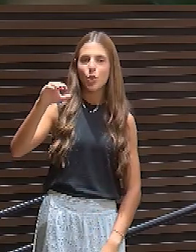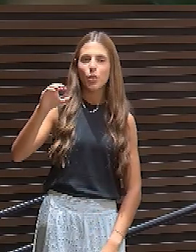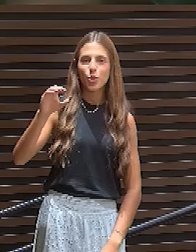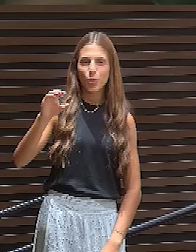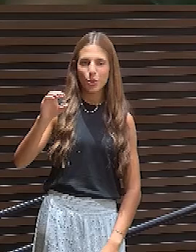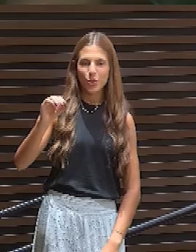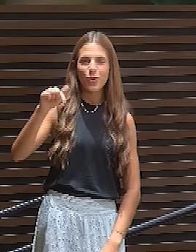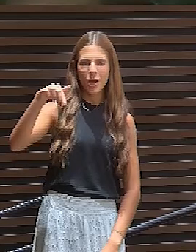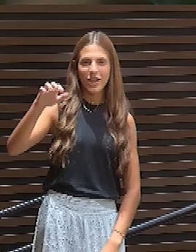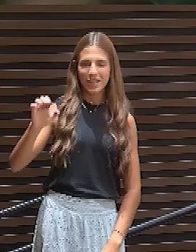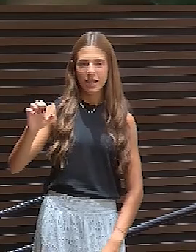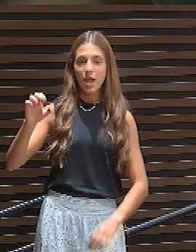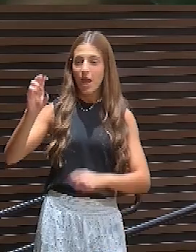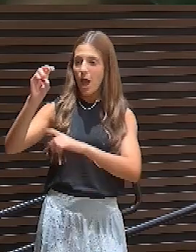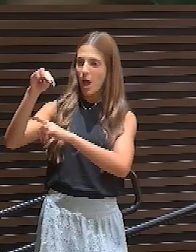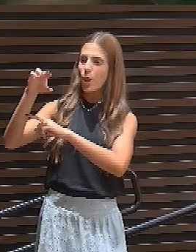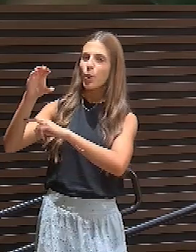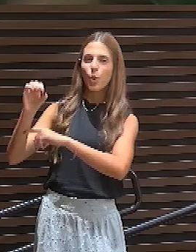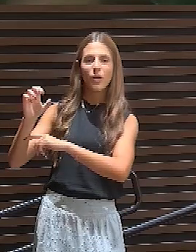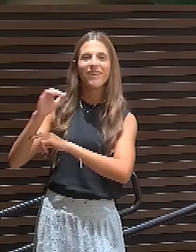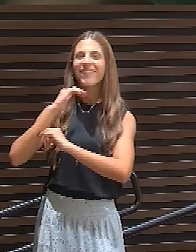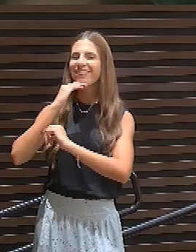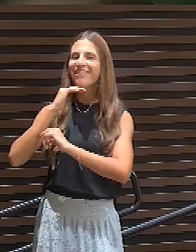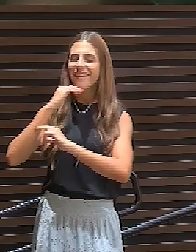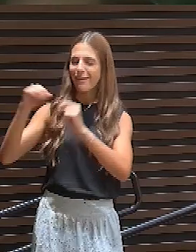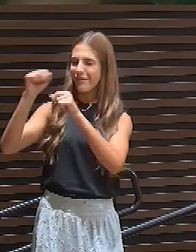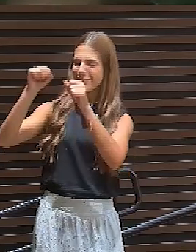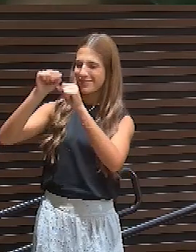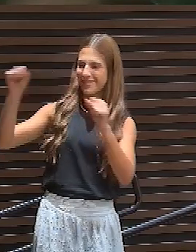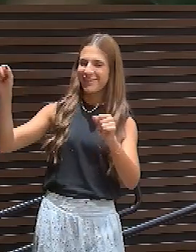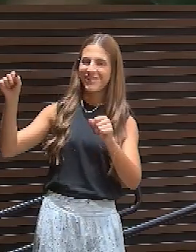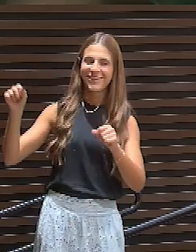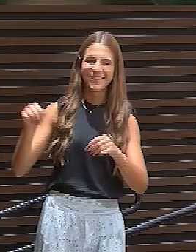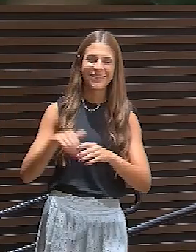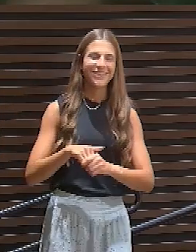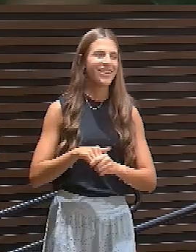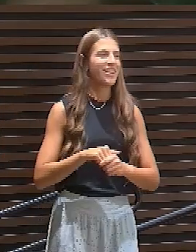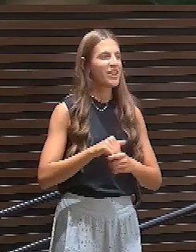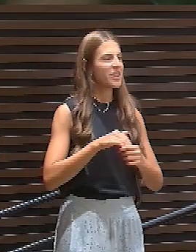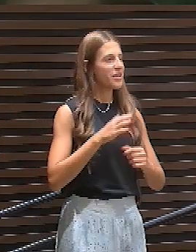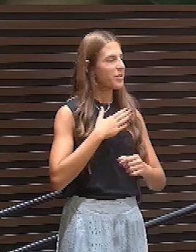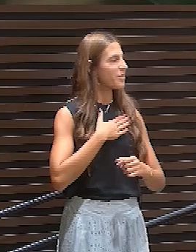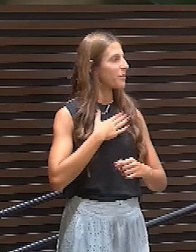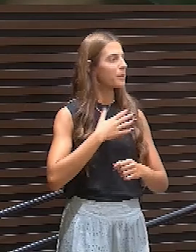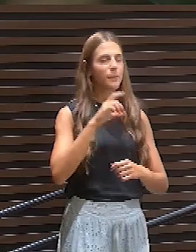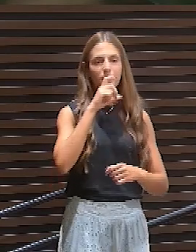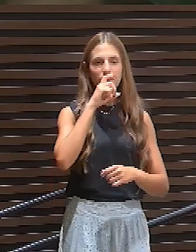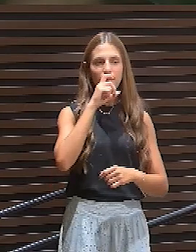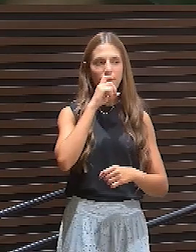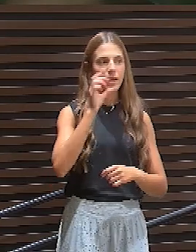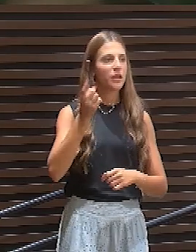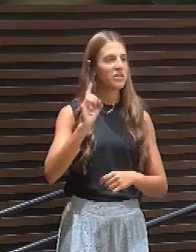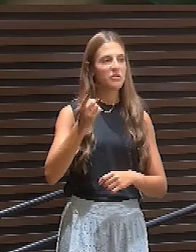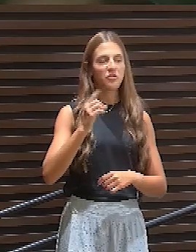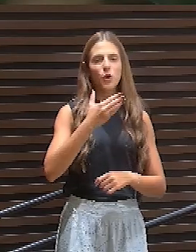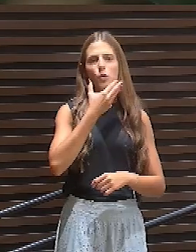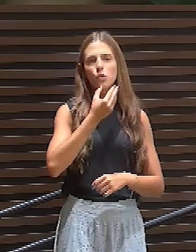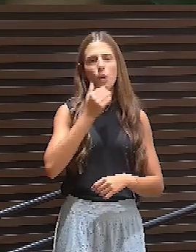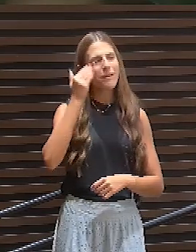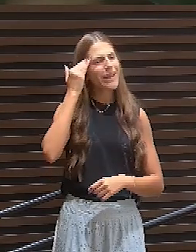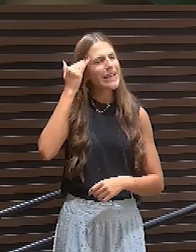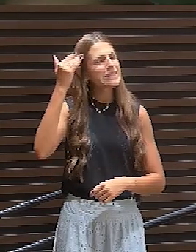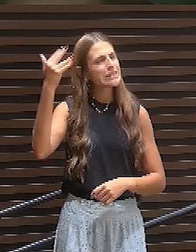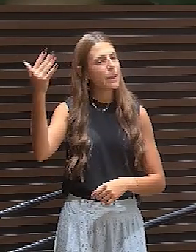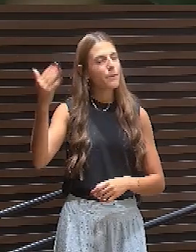Deus dá para atingir a pessoa. Meu pai não foi um homem que me deu muitas informações, mas ele